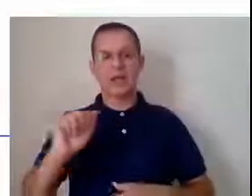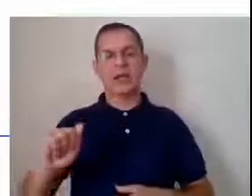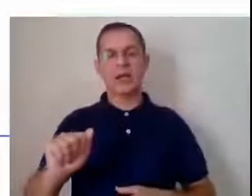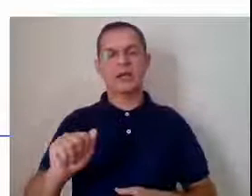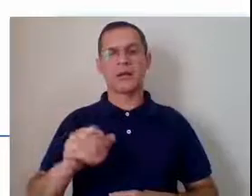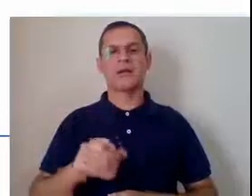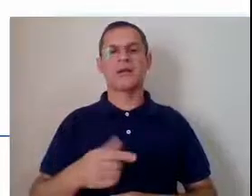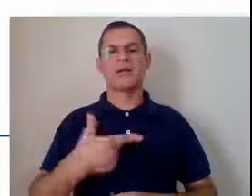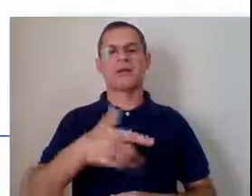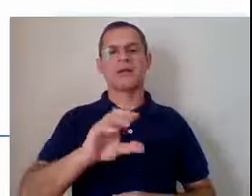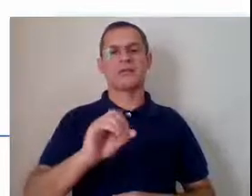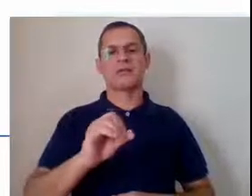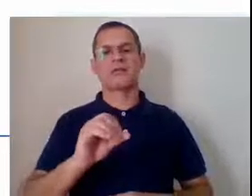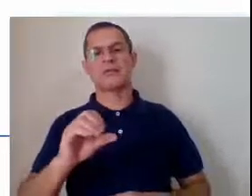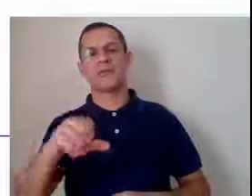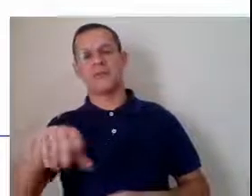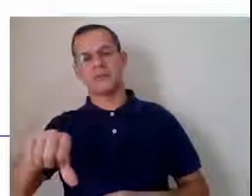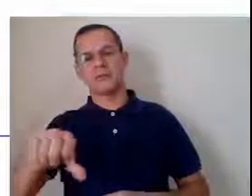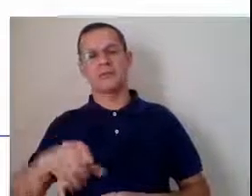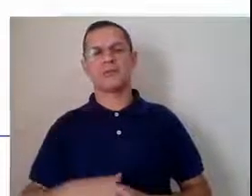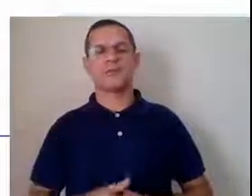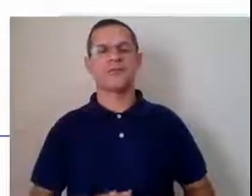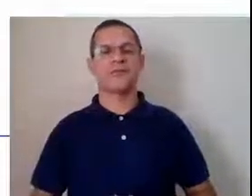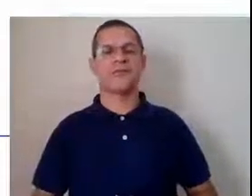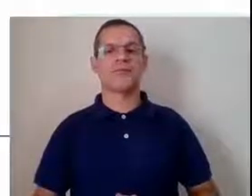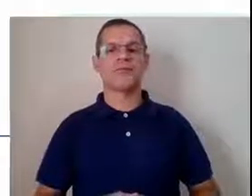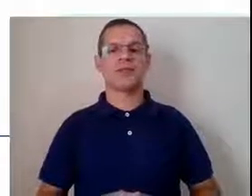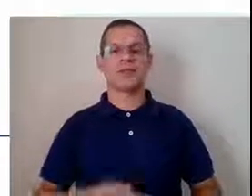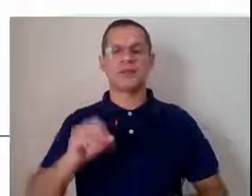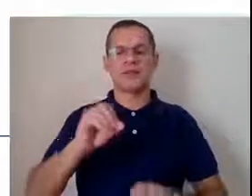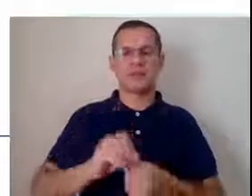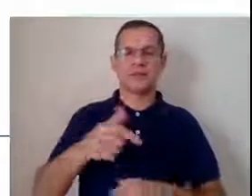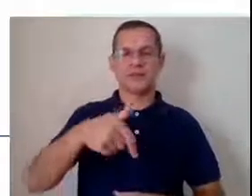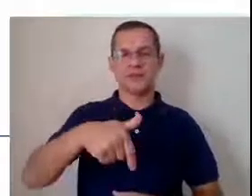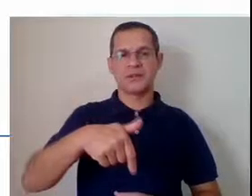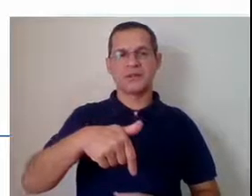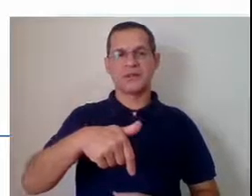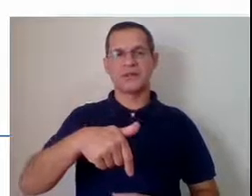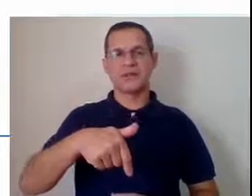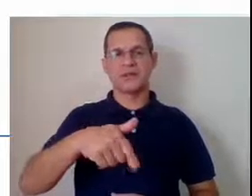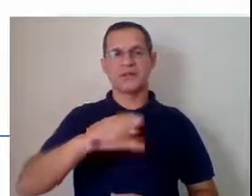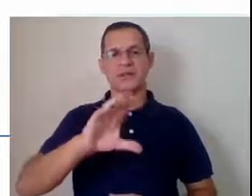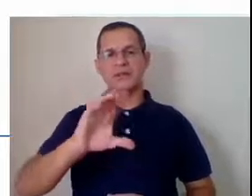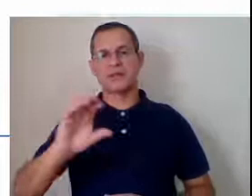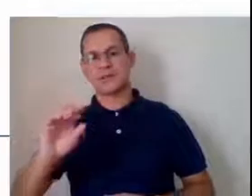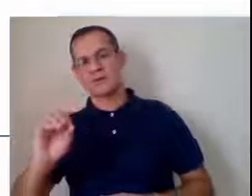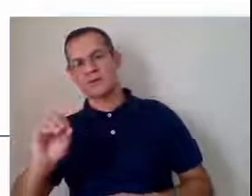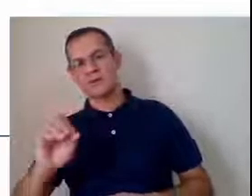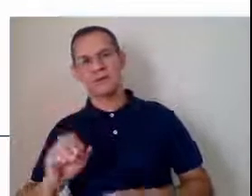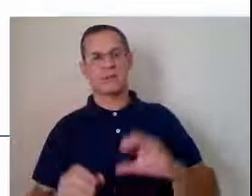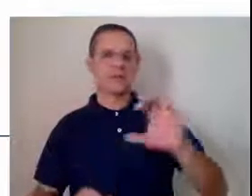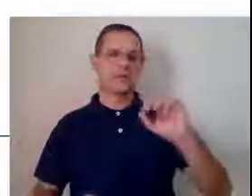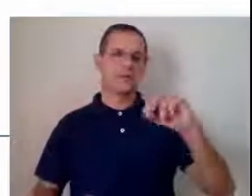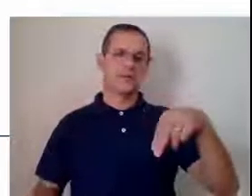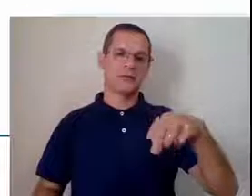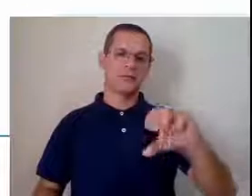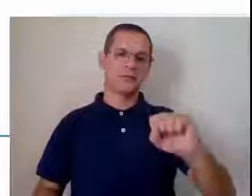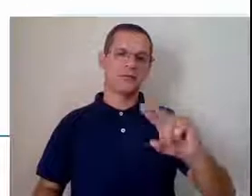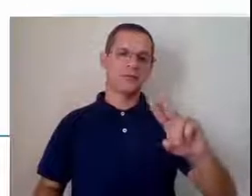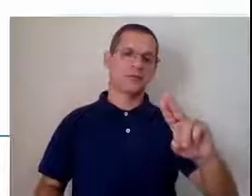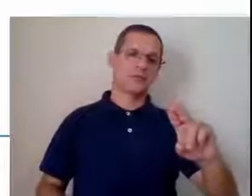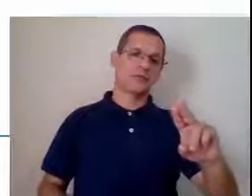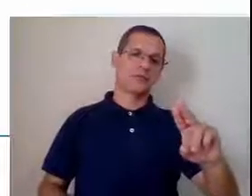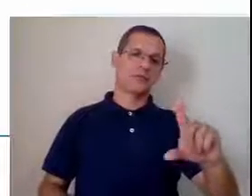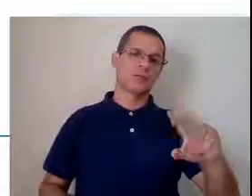ano de 2009, né, foram feitas 700 consultas. Vou fazer esse relacionamento por